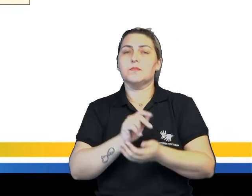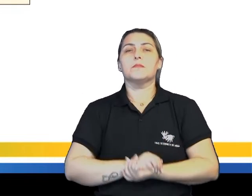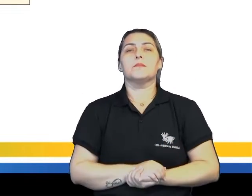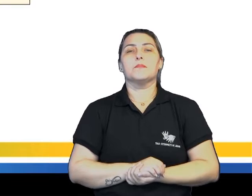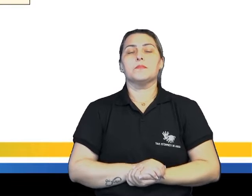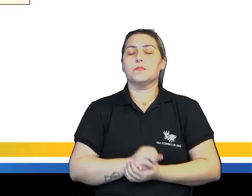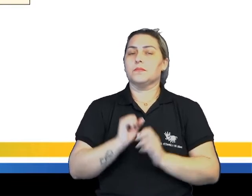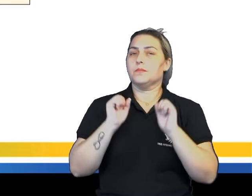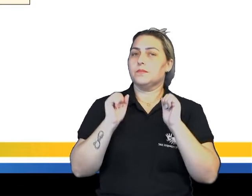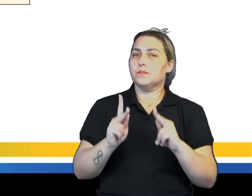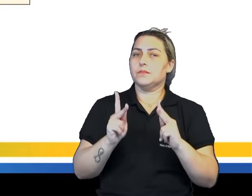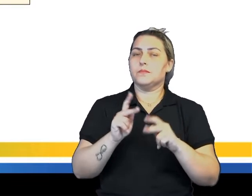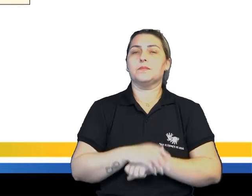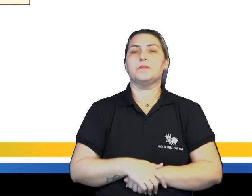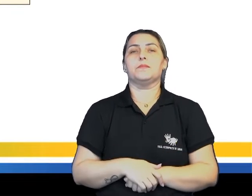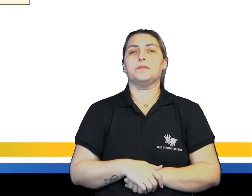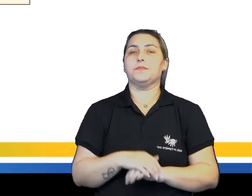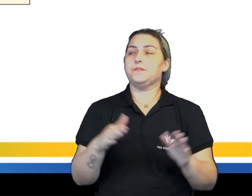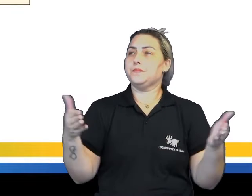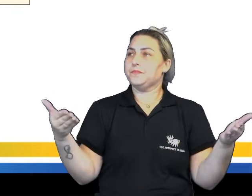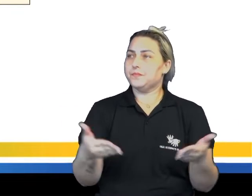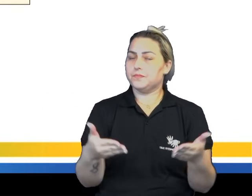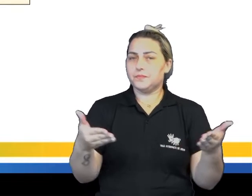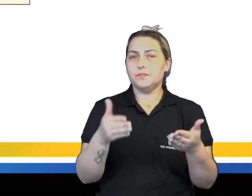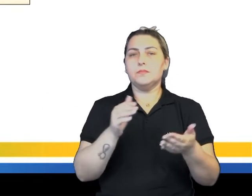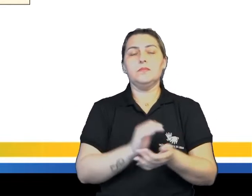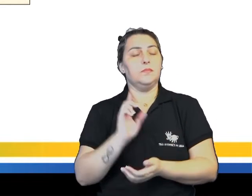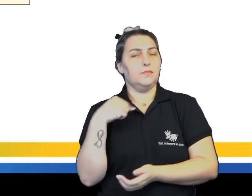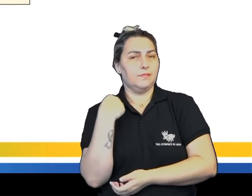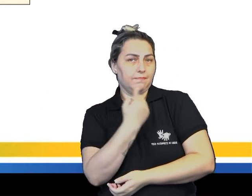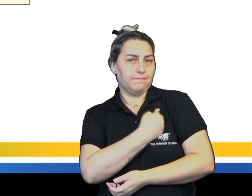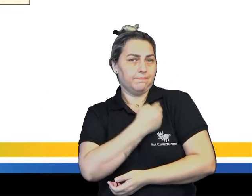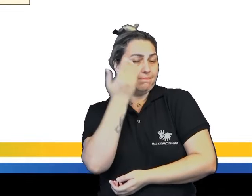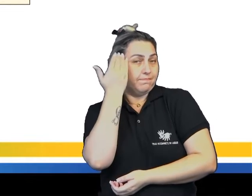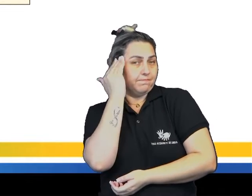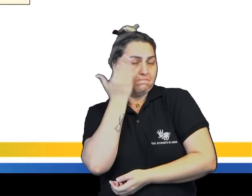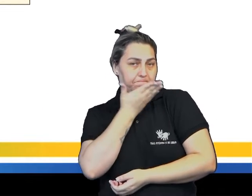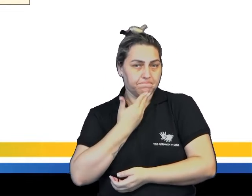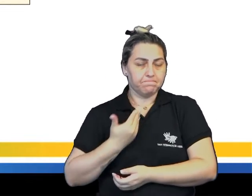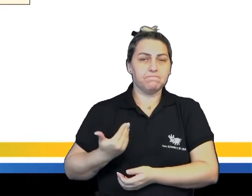pertencer, ok, gente? E agora, para a gente